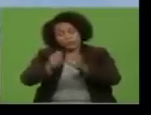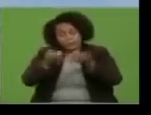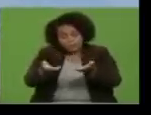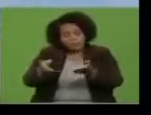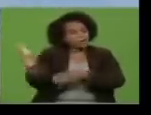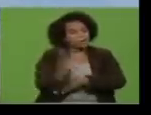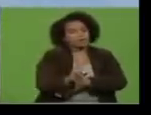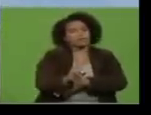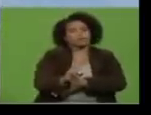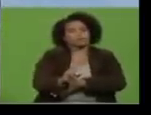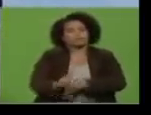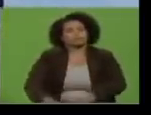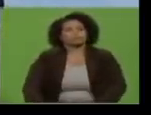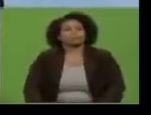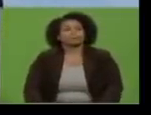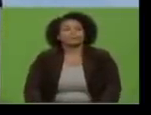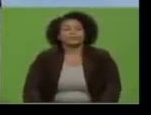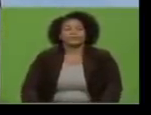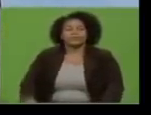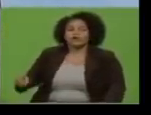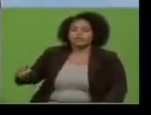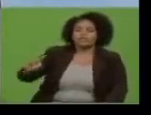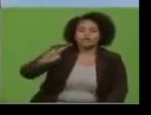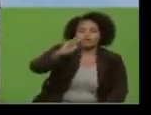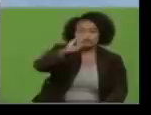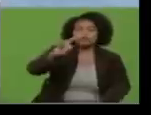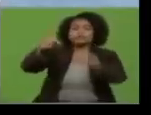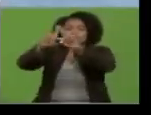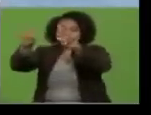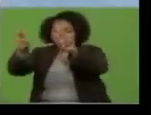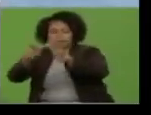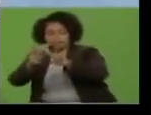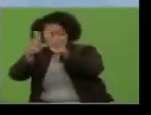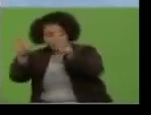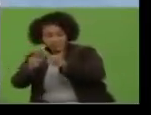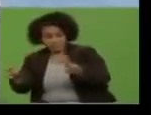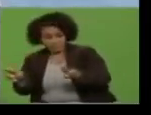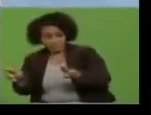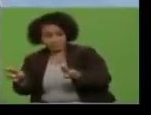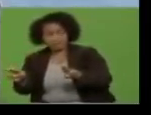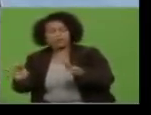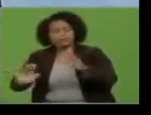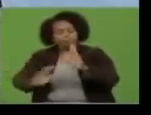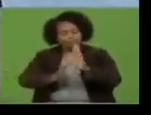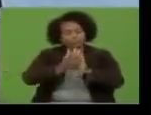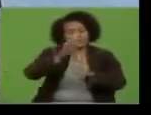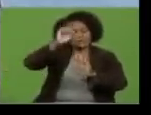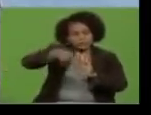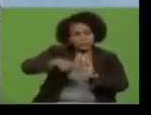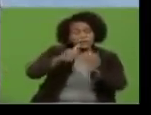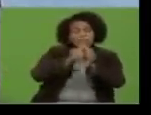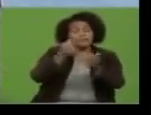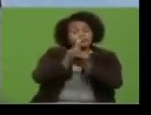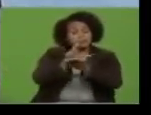Iremos agilizar a retomada dos voos internacionais, desde que respeitem cuidados de prevenção e